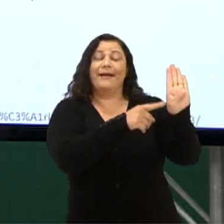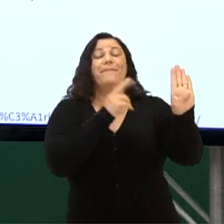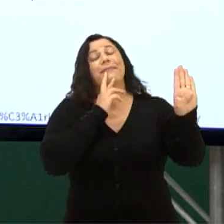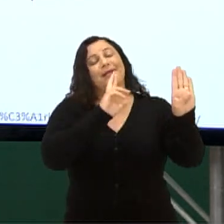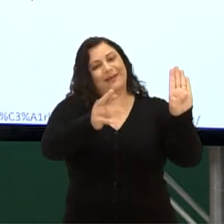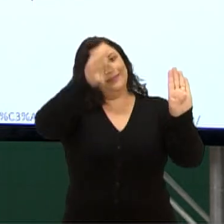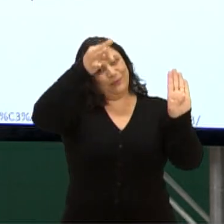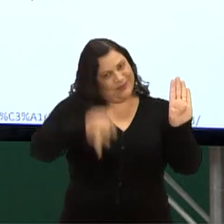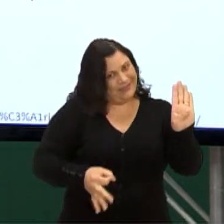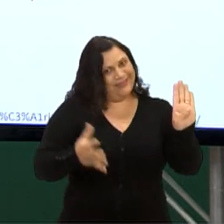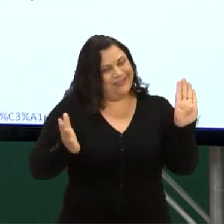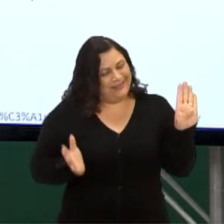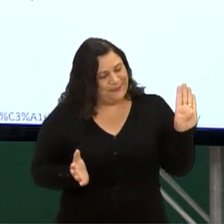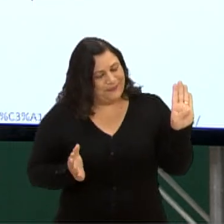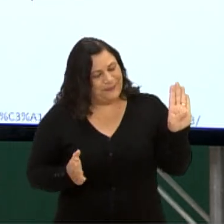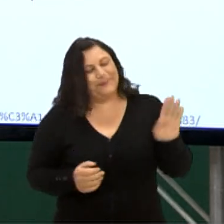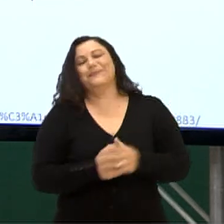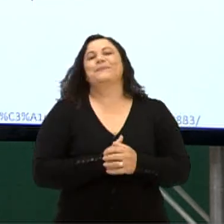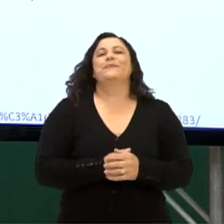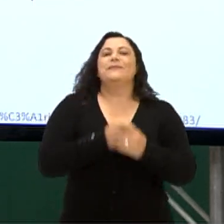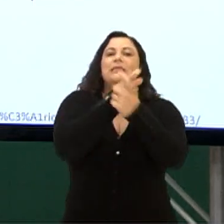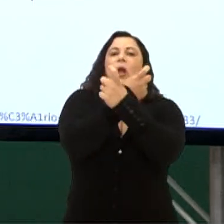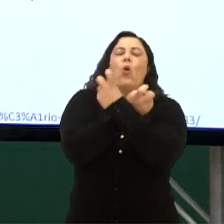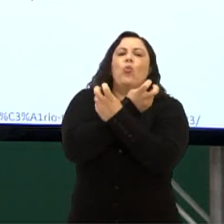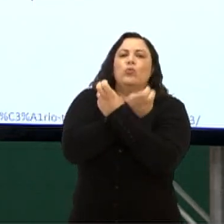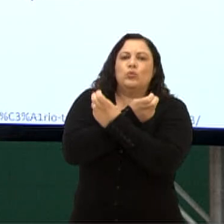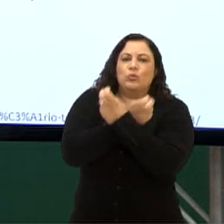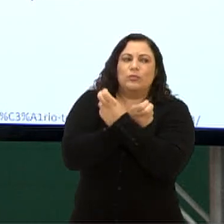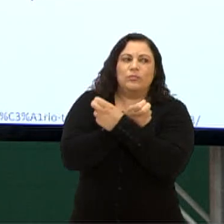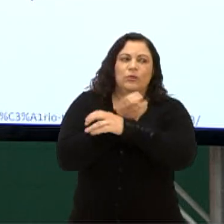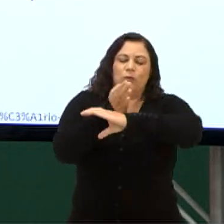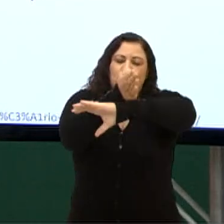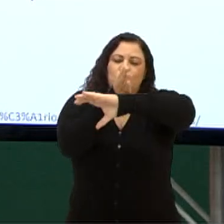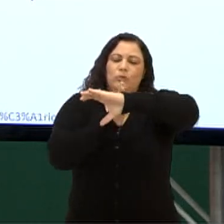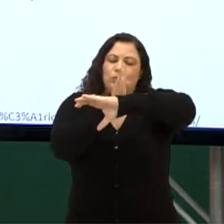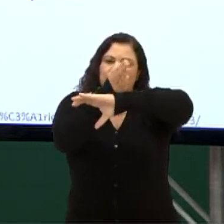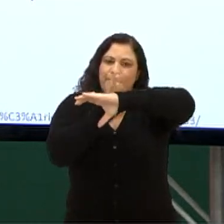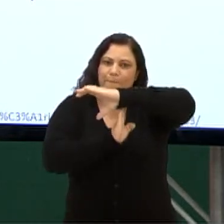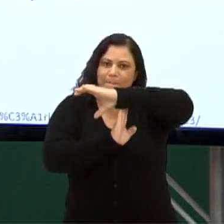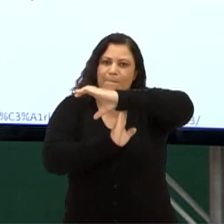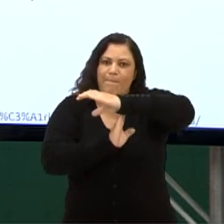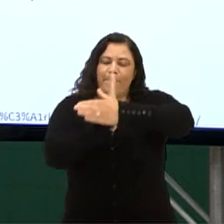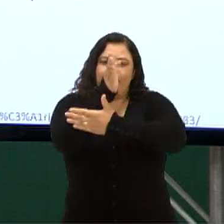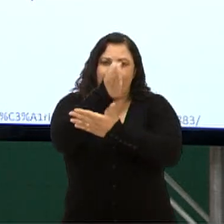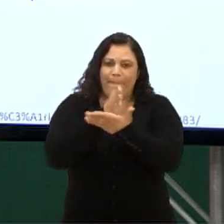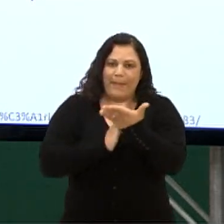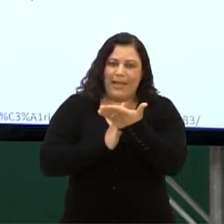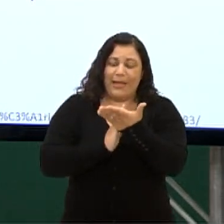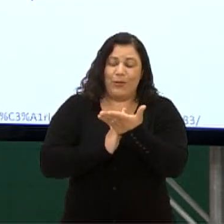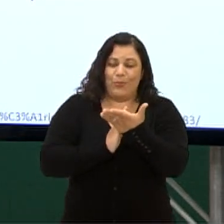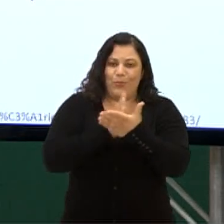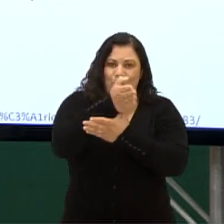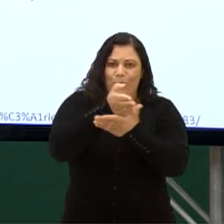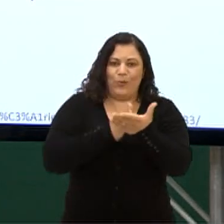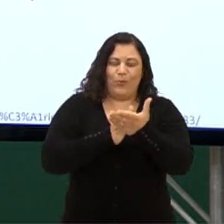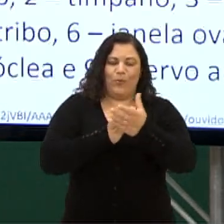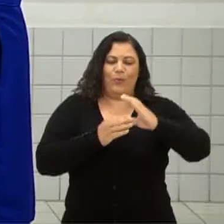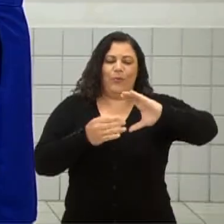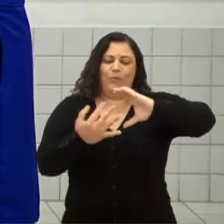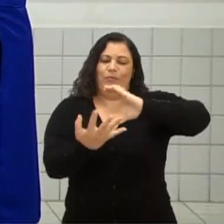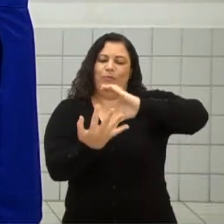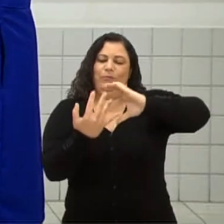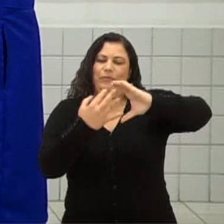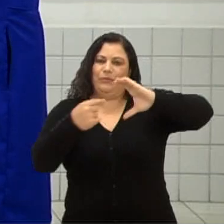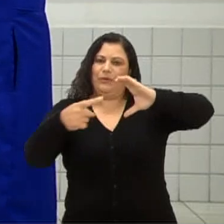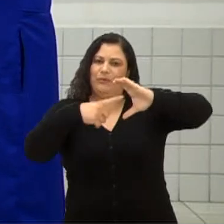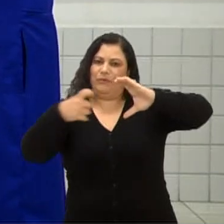46%. Então, esses pequenos ossinhos, eles ficam no meio. Eu tenho o tímpano, Tem os 3 ossos e a cóclea. Isso mesmo.